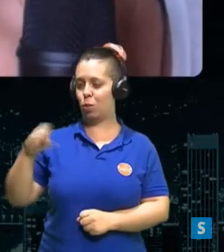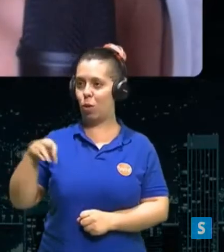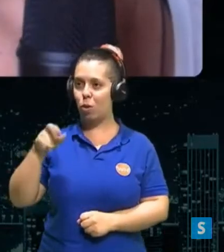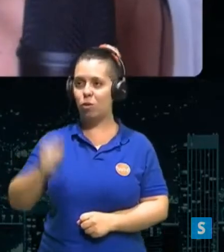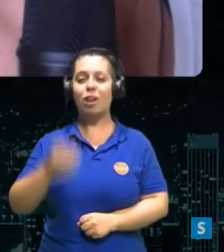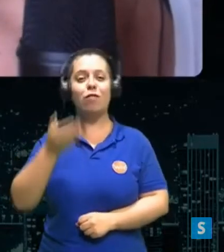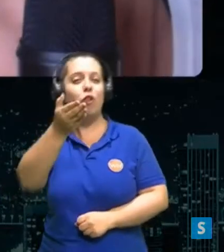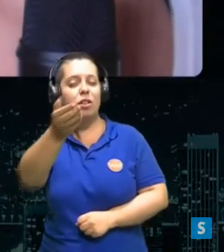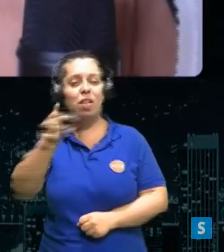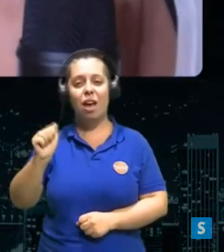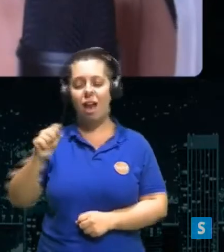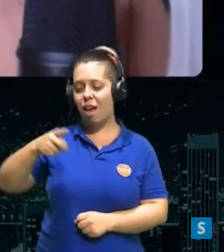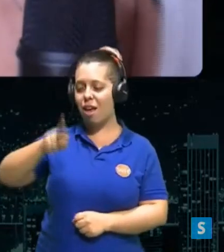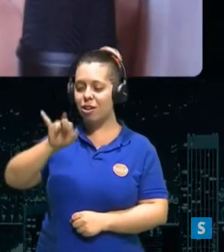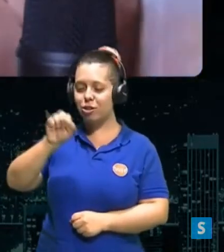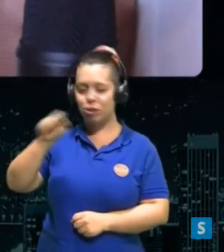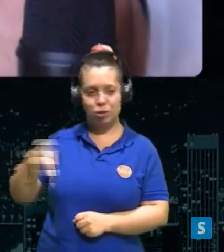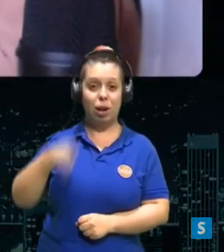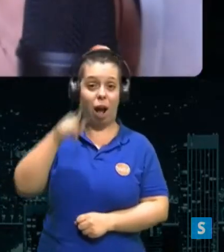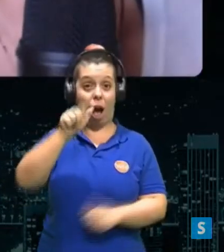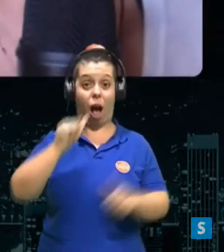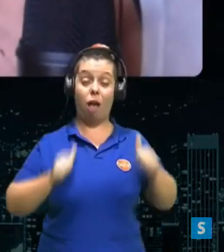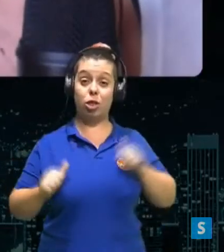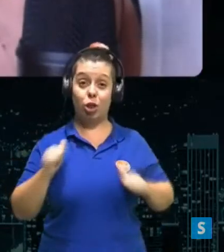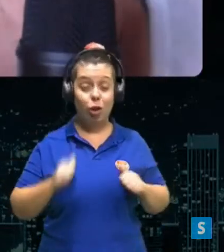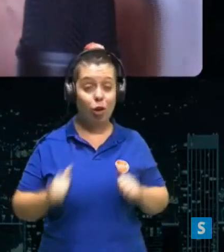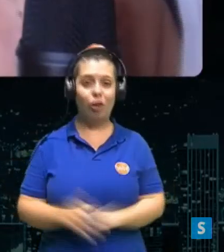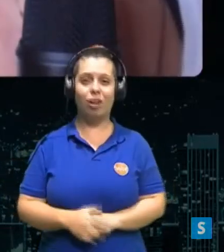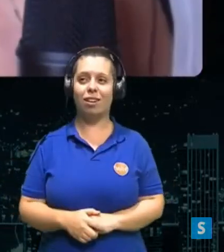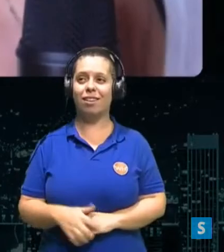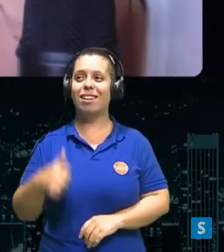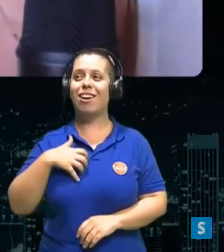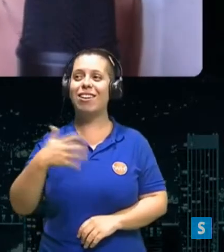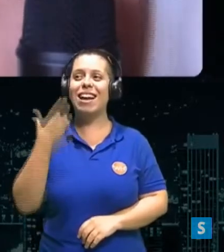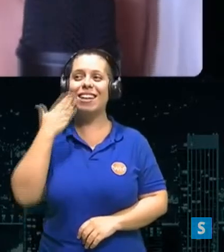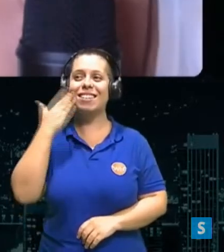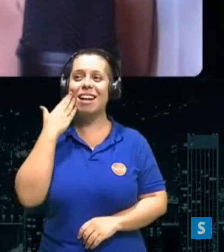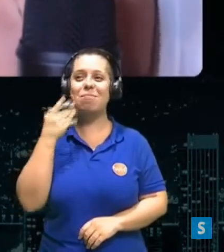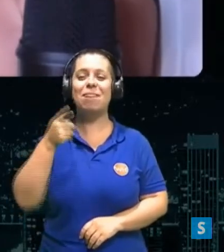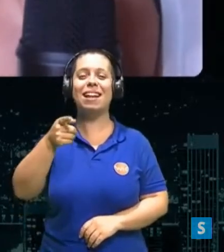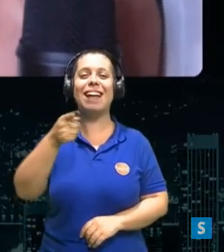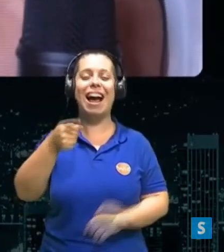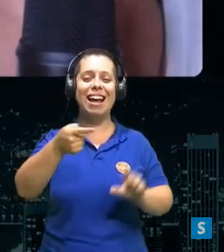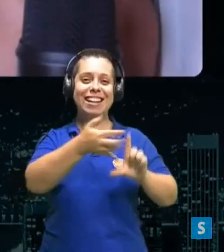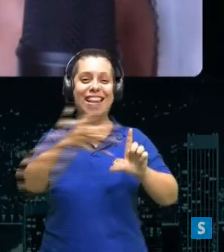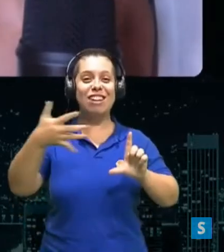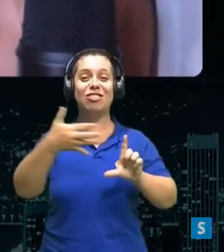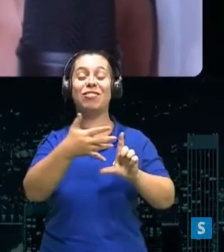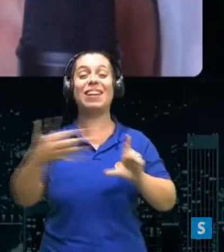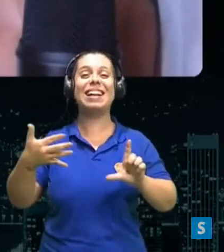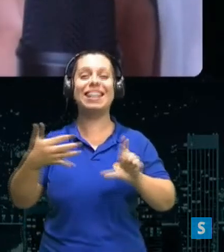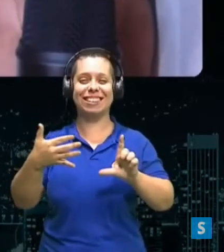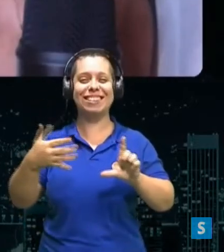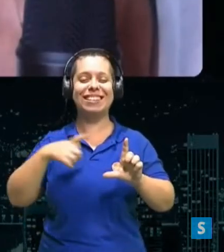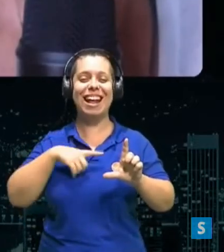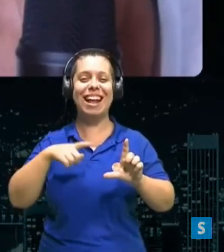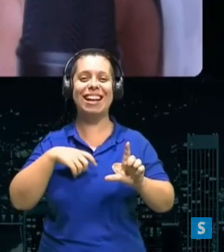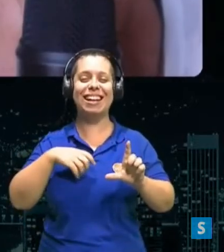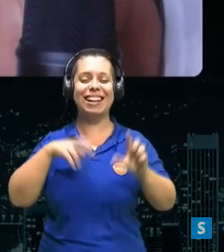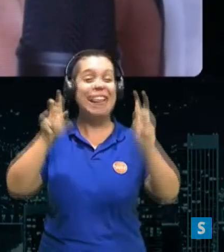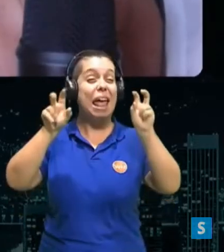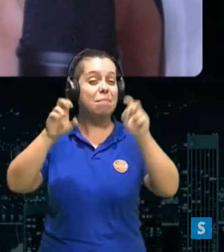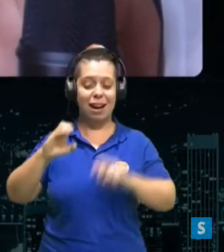ator eu quero saber mais sobre o clickbait na Netflix tenho muitas perguntas